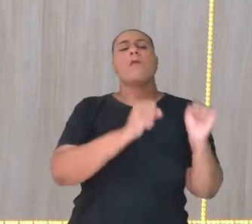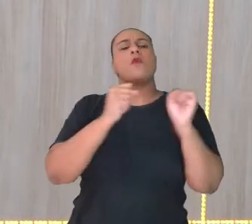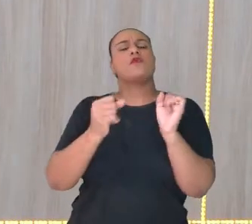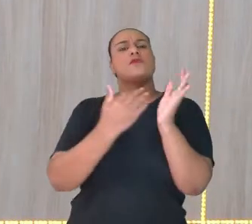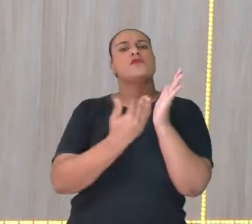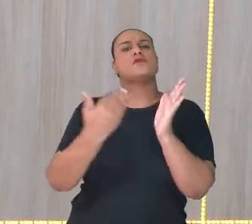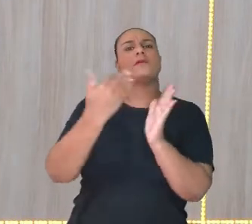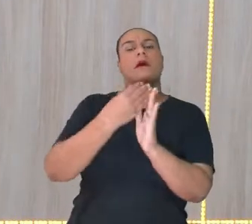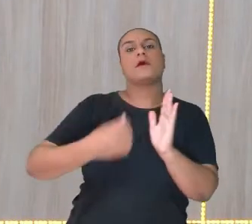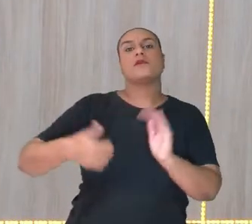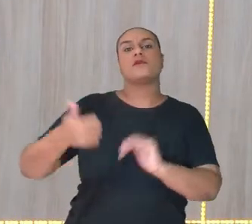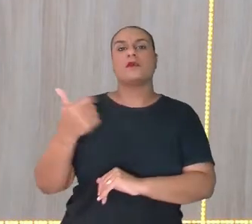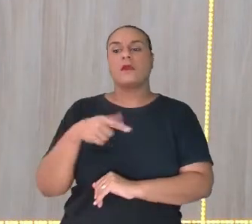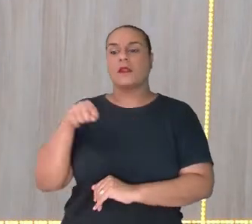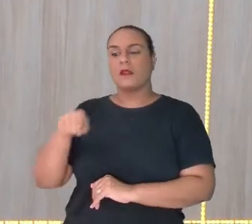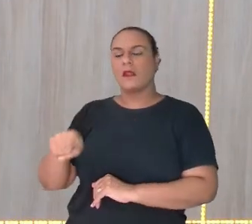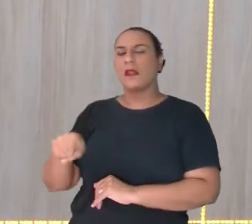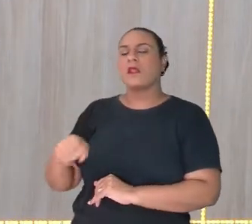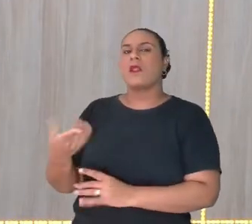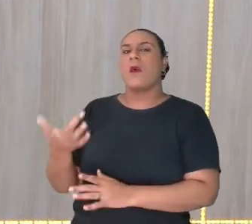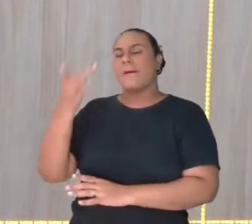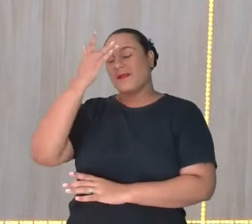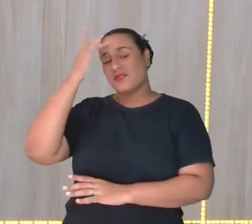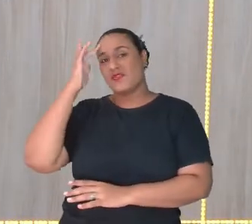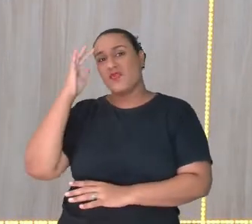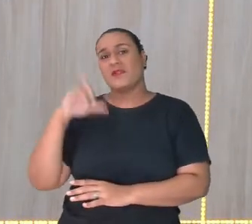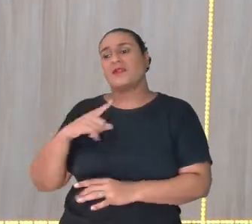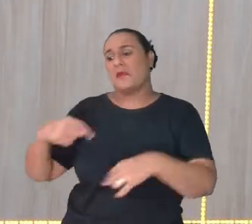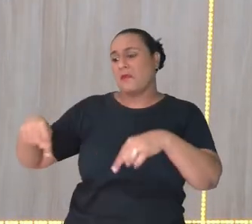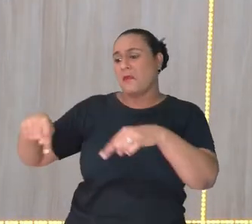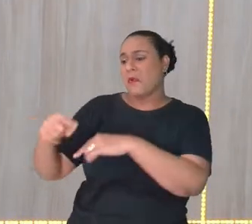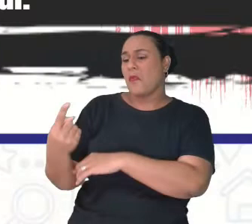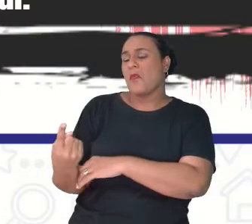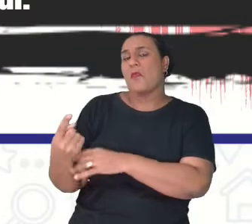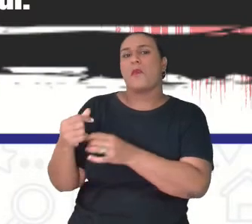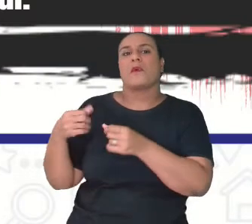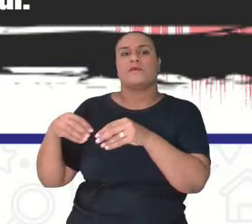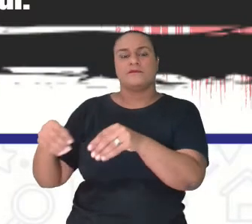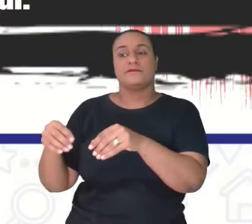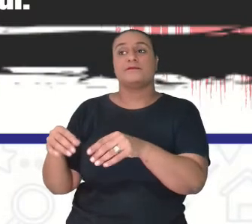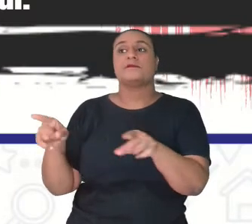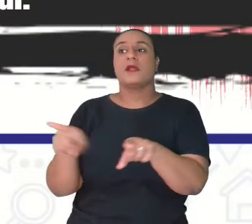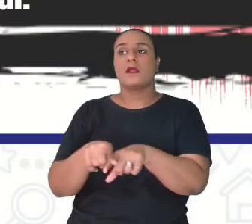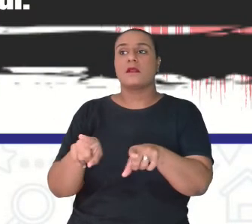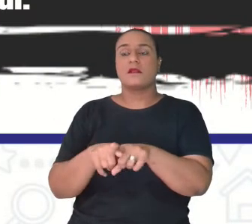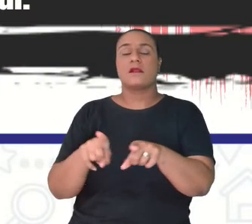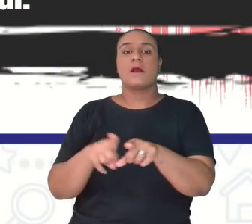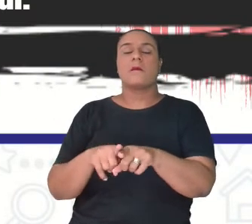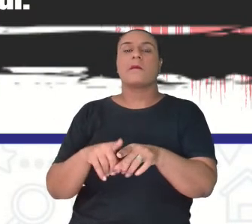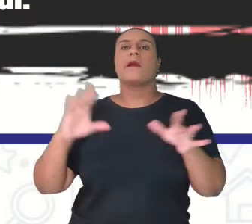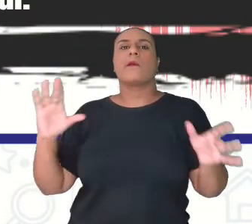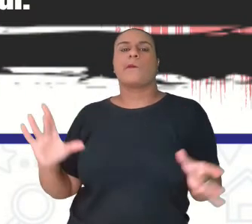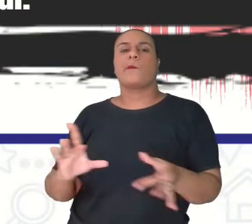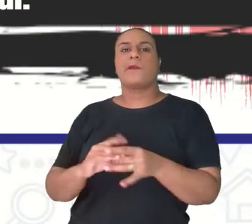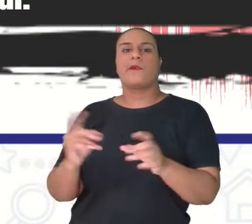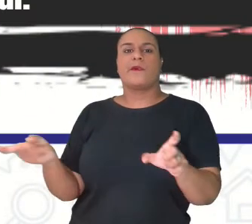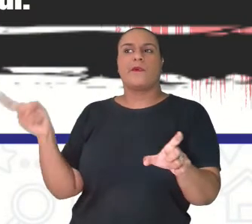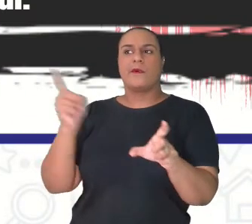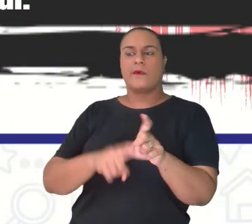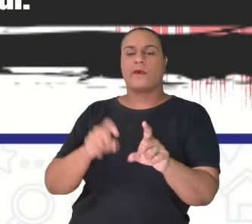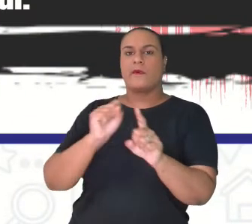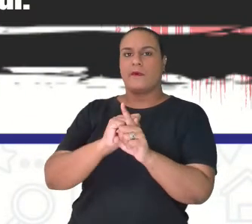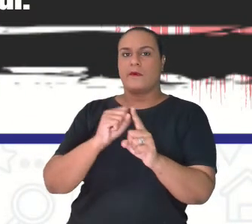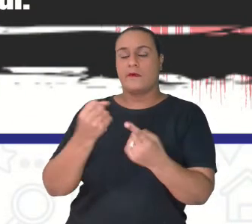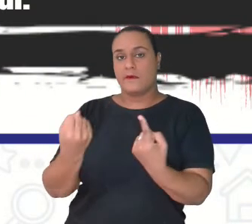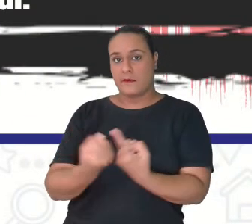que ele, ok? E os laços de dependência sociais aí, eles eram laços de